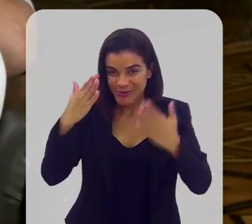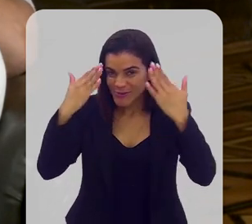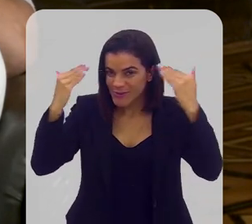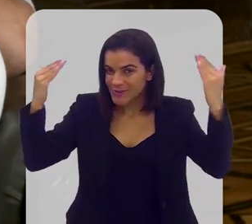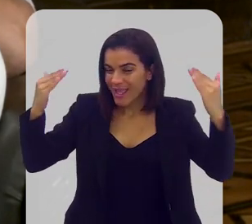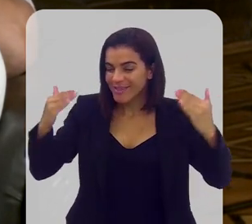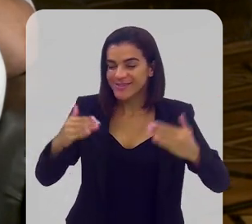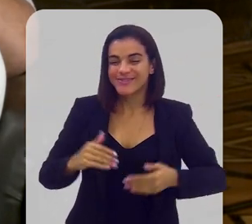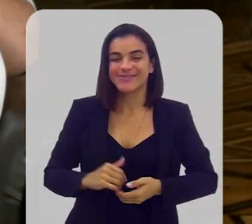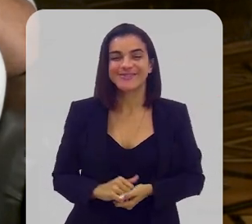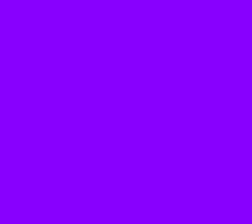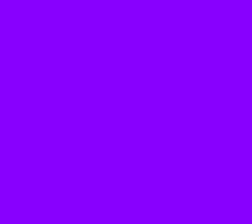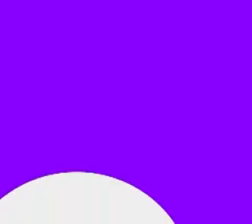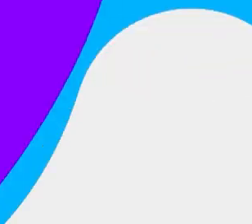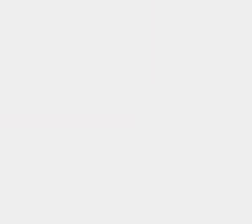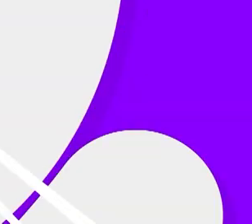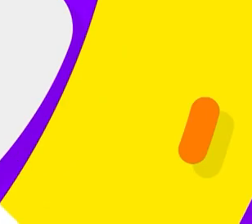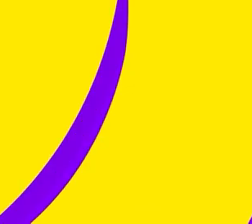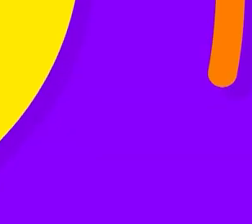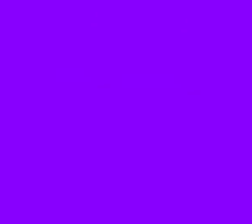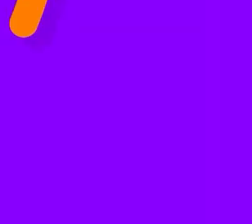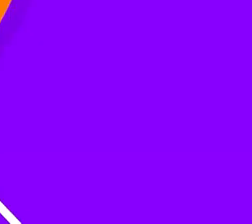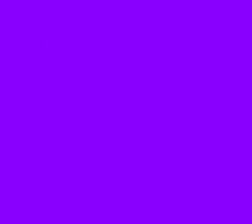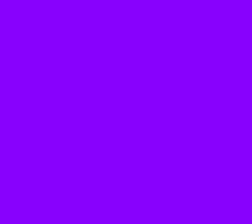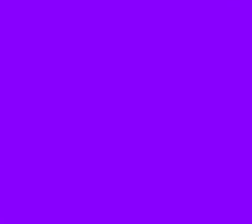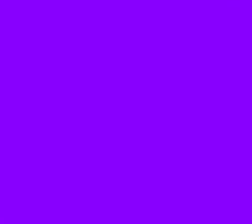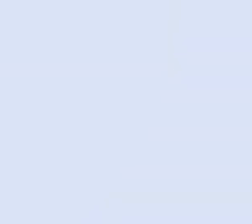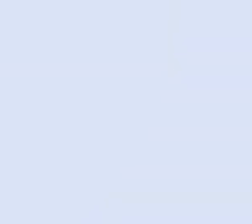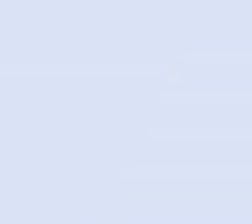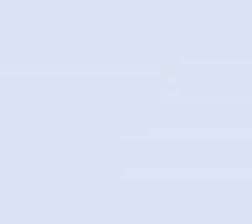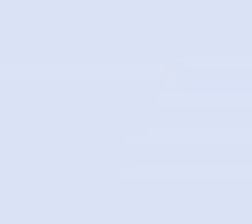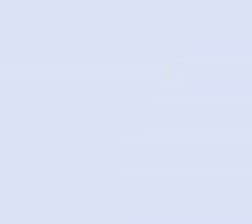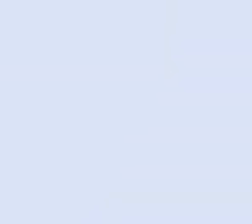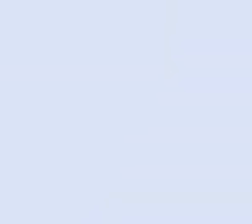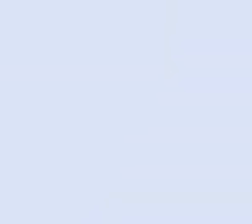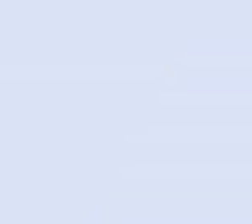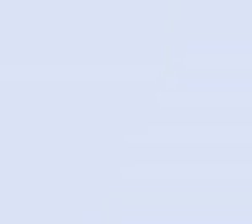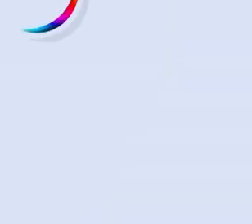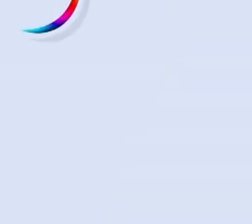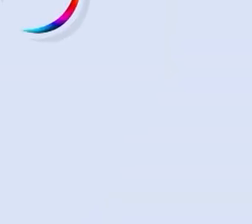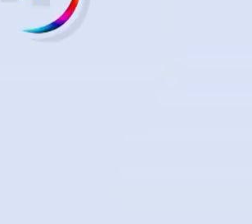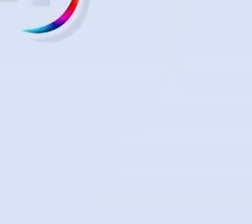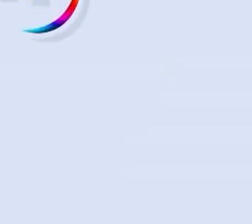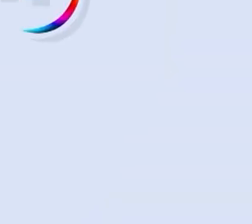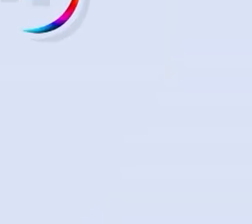e sucesso total.